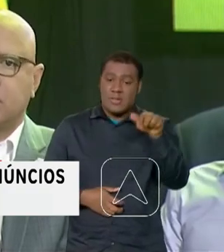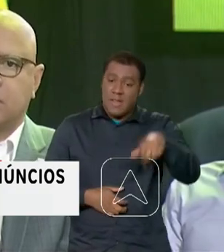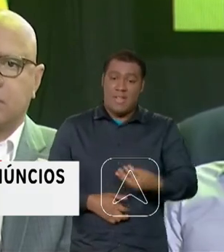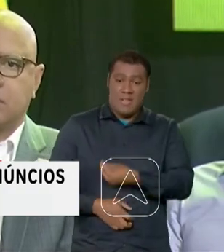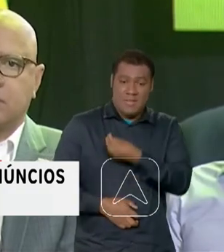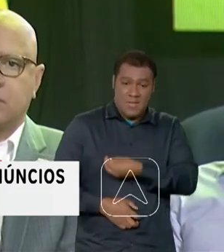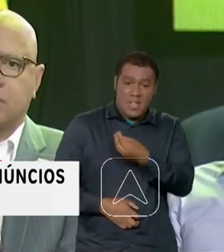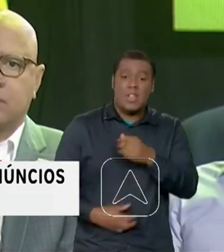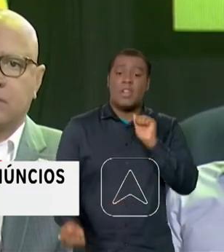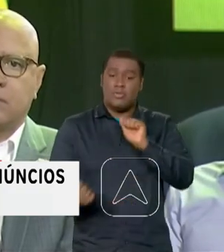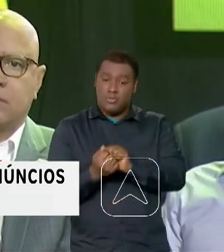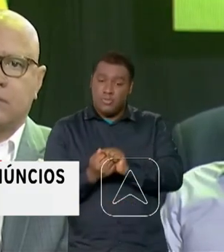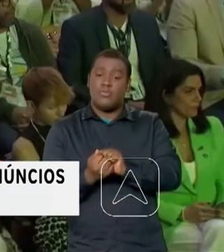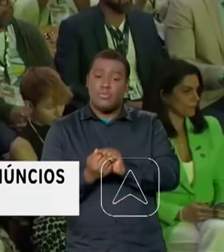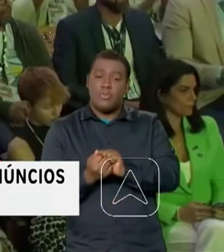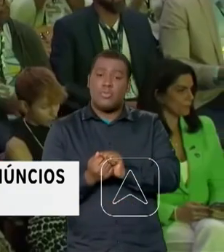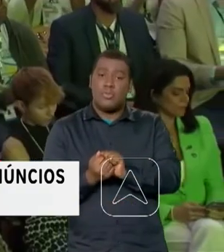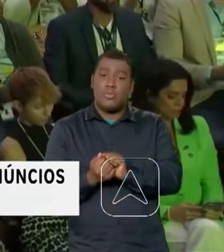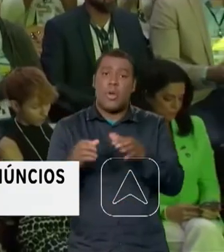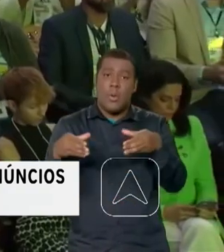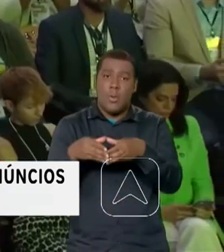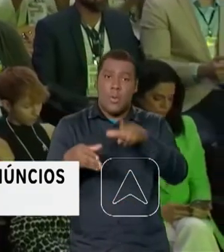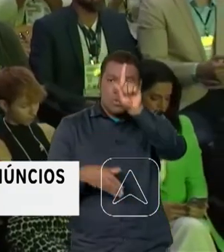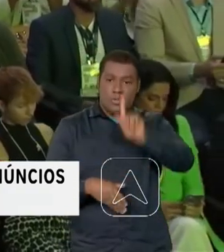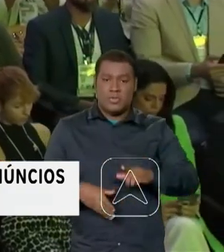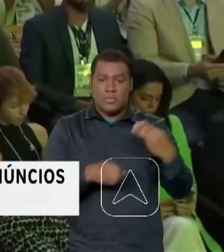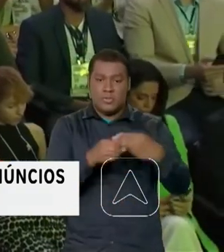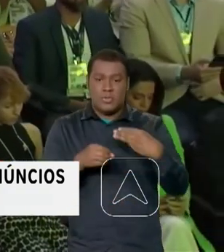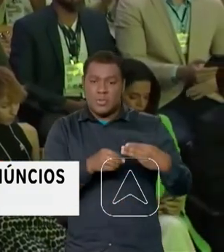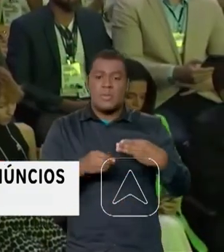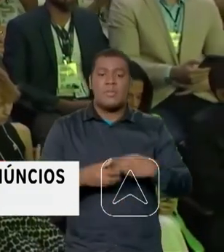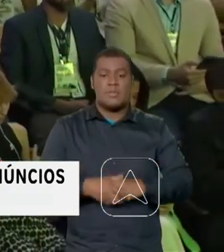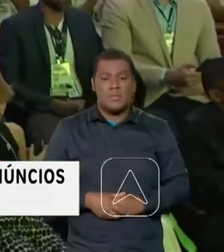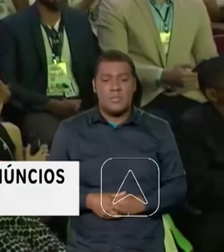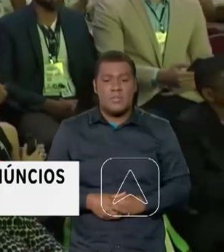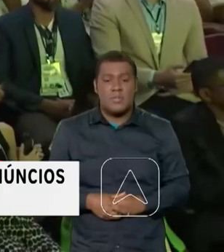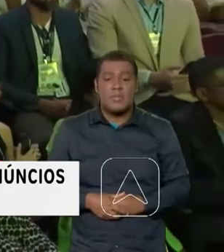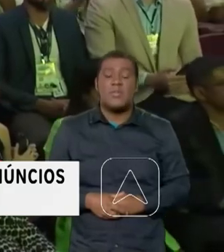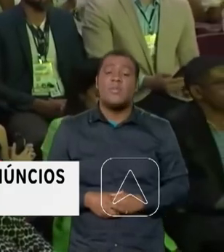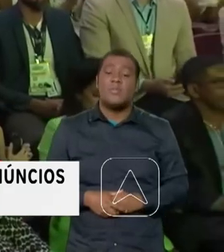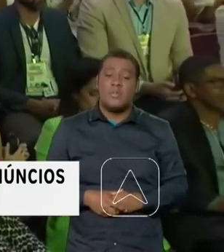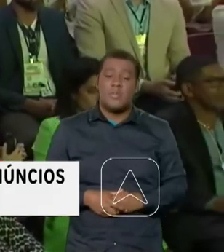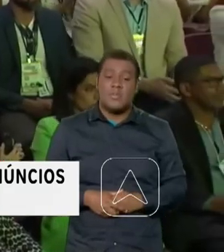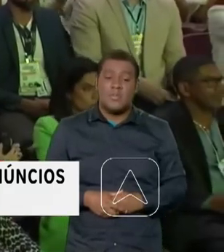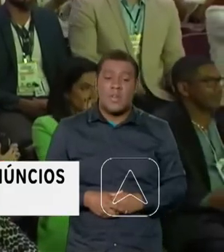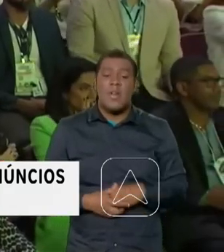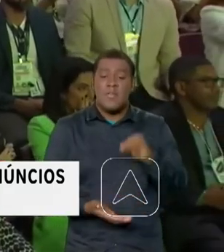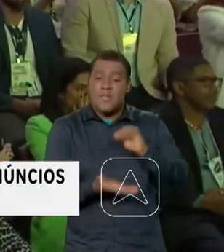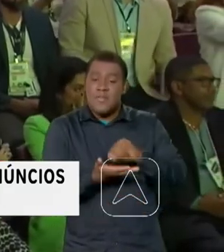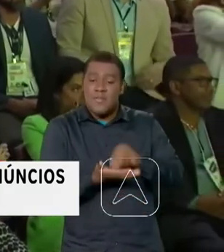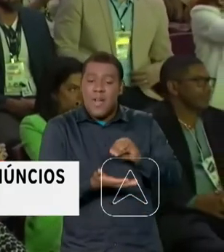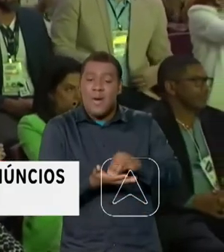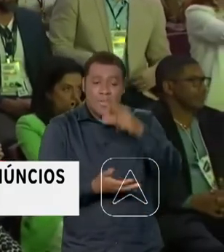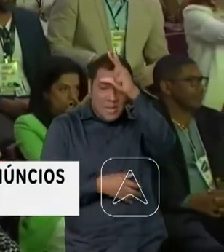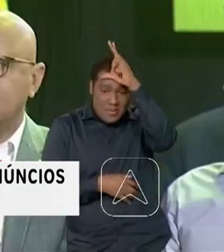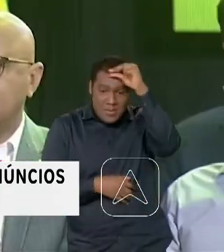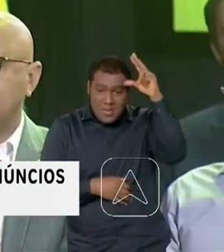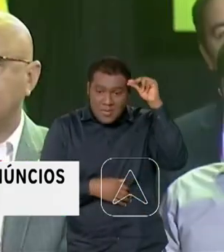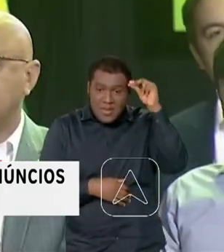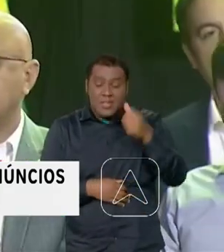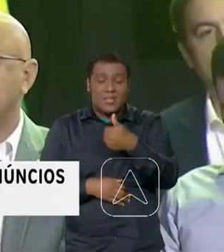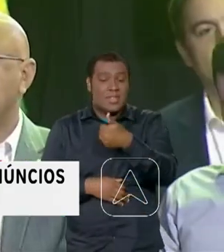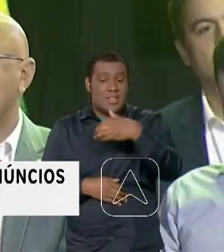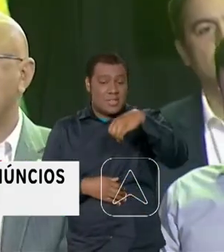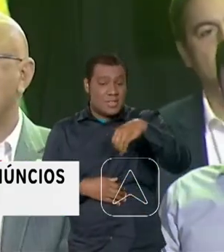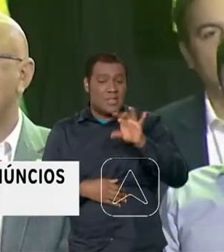gestores municipais e eu sei que o governador quer saber quem são os 19 que não estão aqui já tá vendo porque